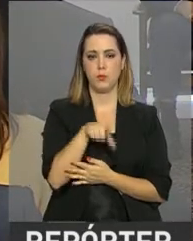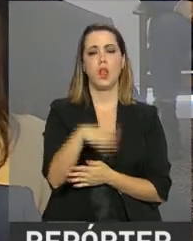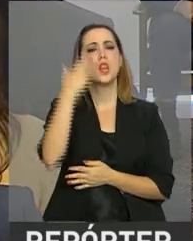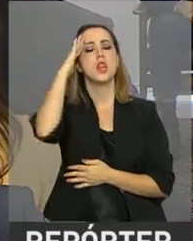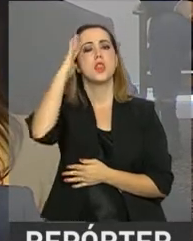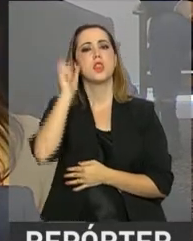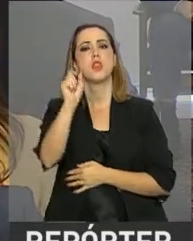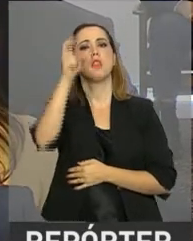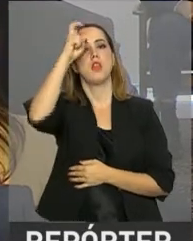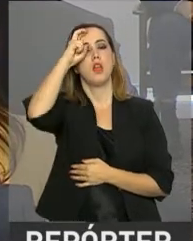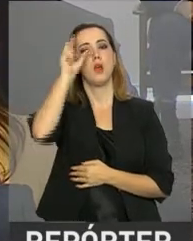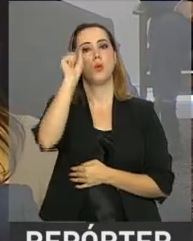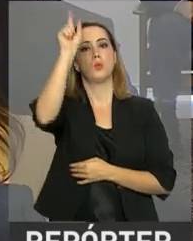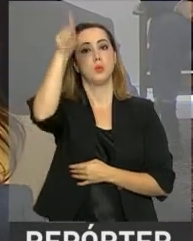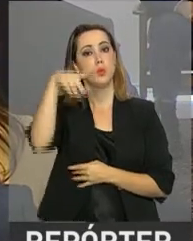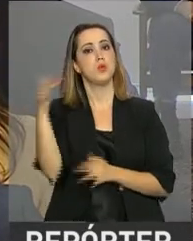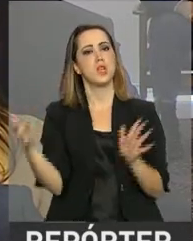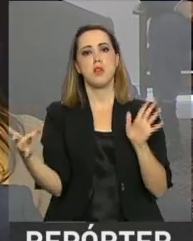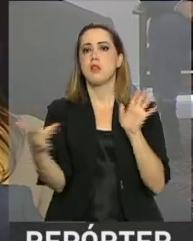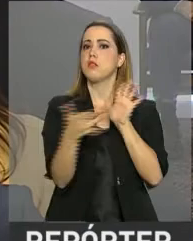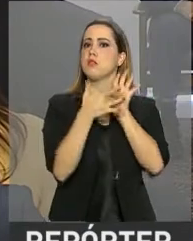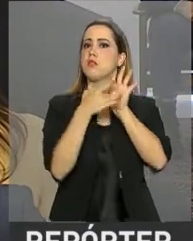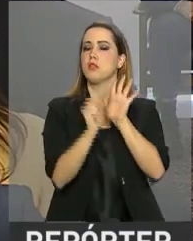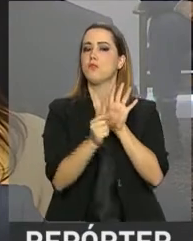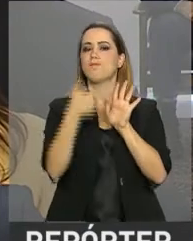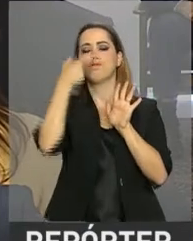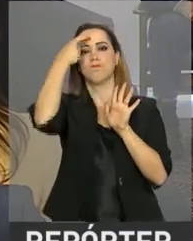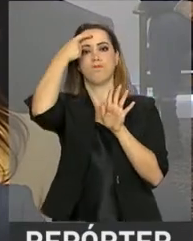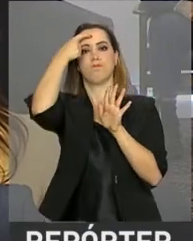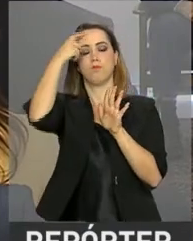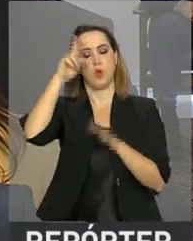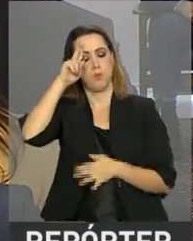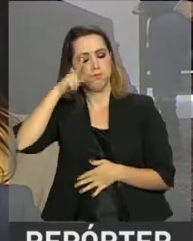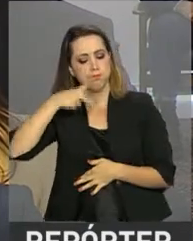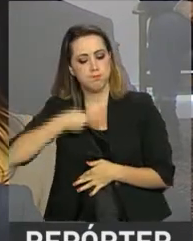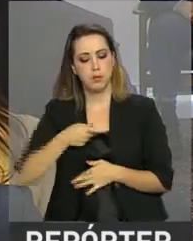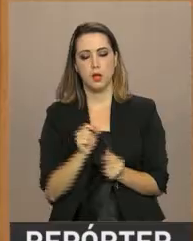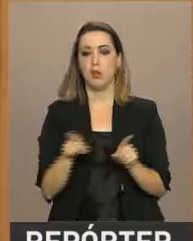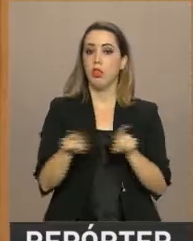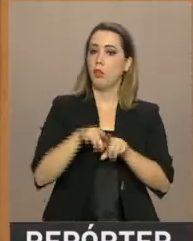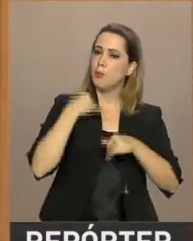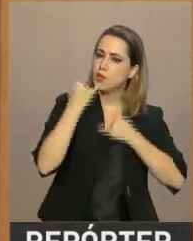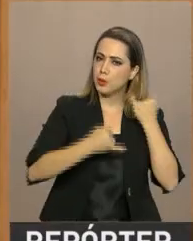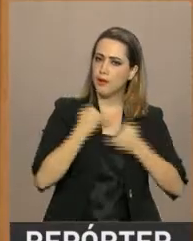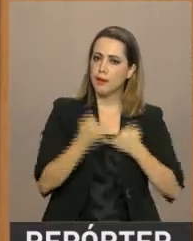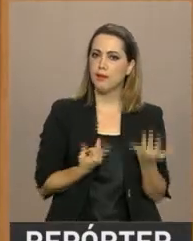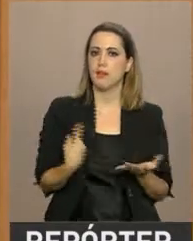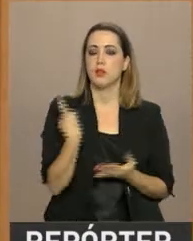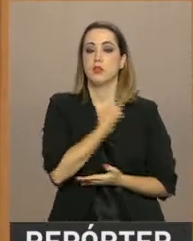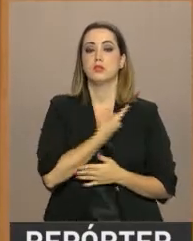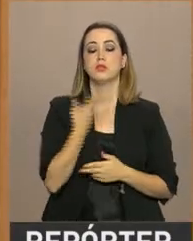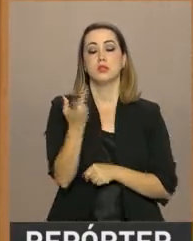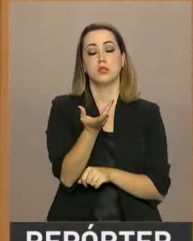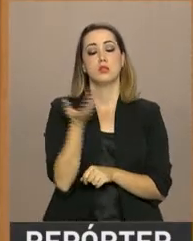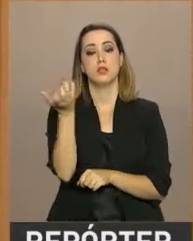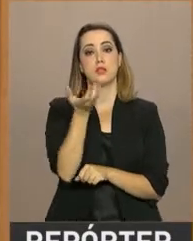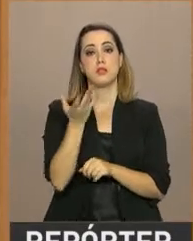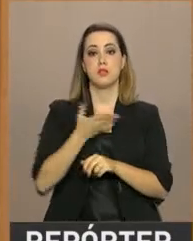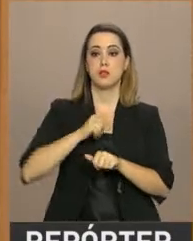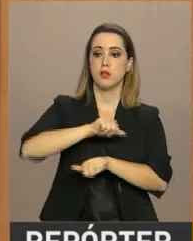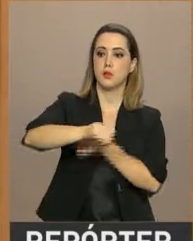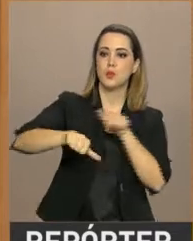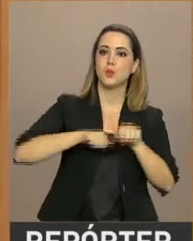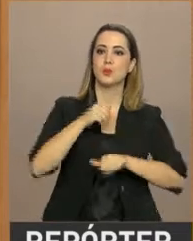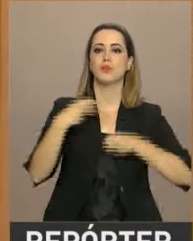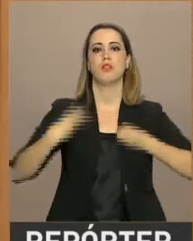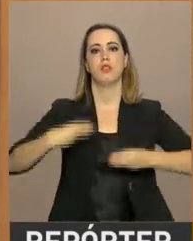central de identidade de reflexão e mesmo de entretenimento buscaremos formar a pasta é um elemento